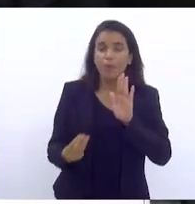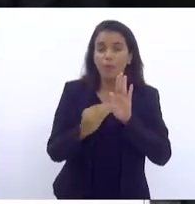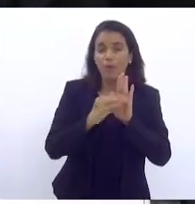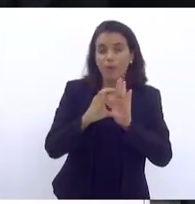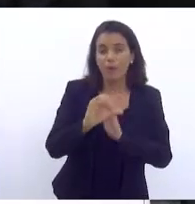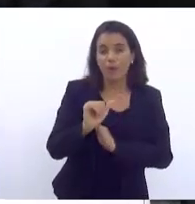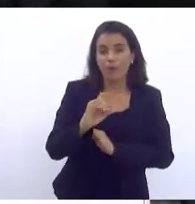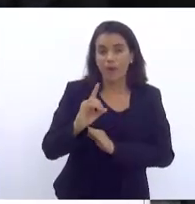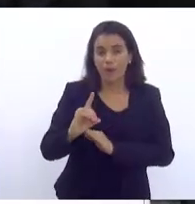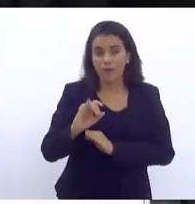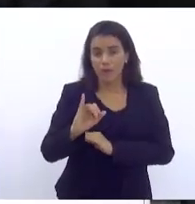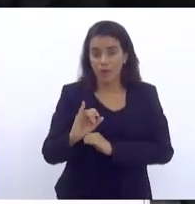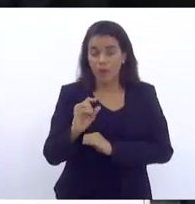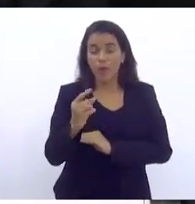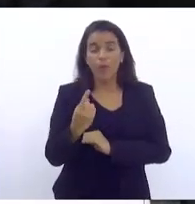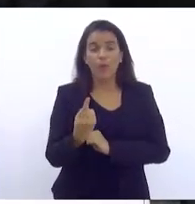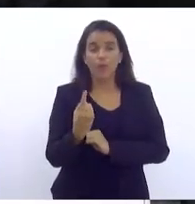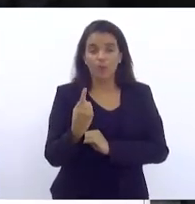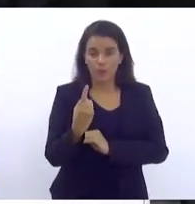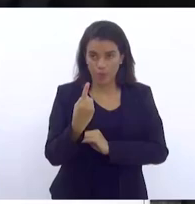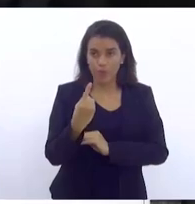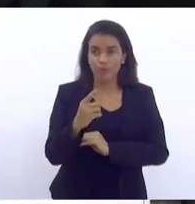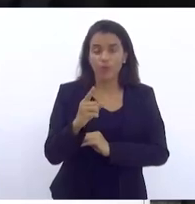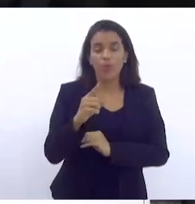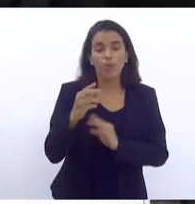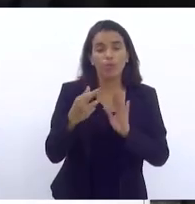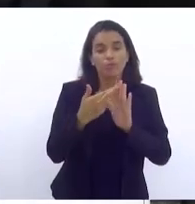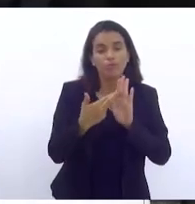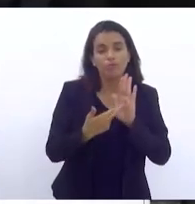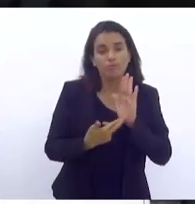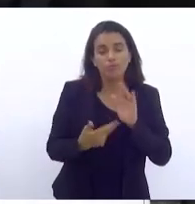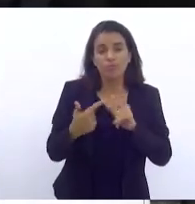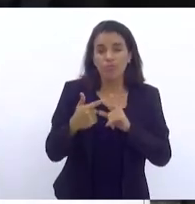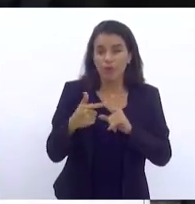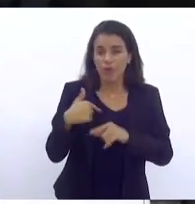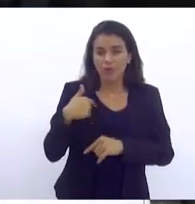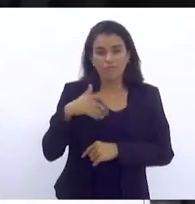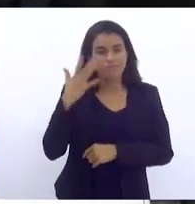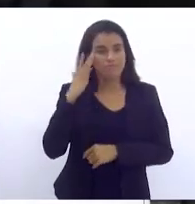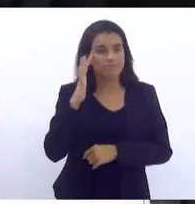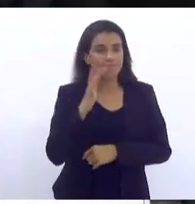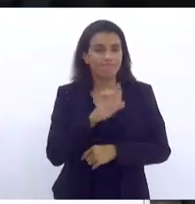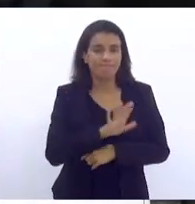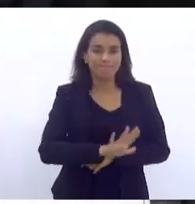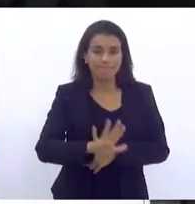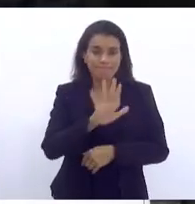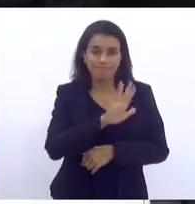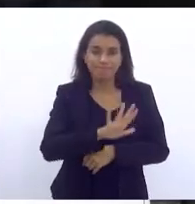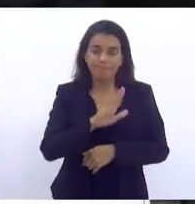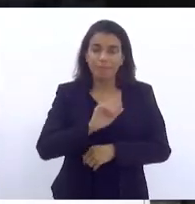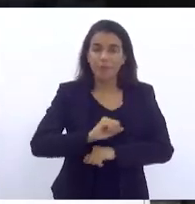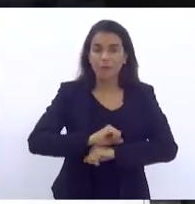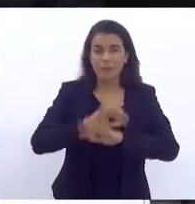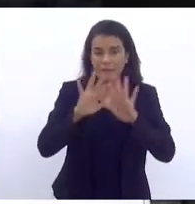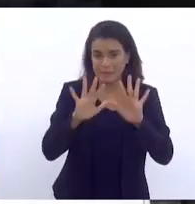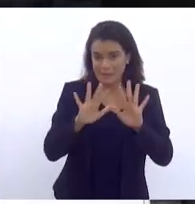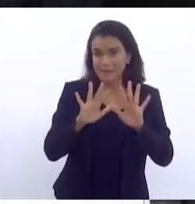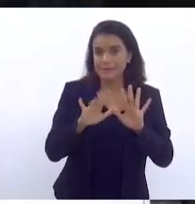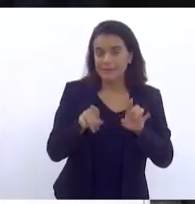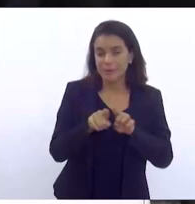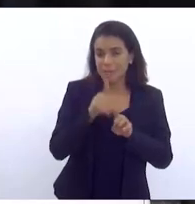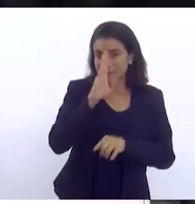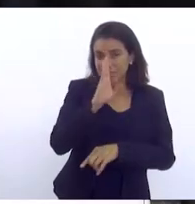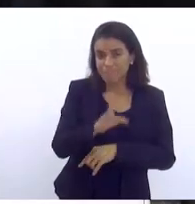têm proposto que a a gente inclua o c único como critério o que a gente acha até que pode ser é mais claro mais mais